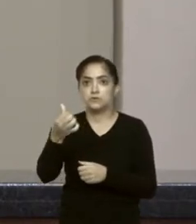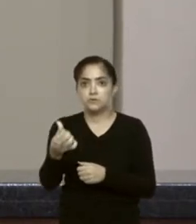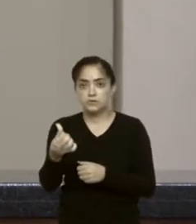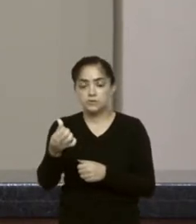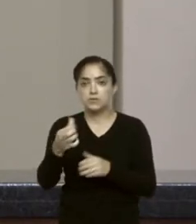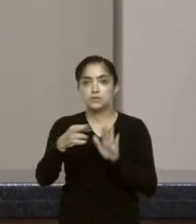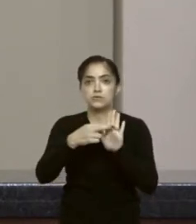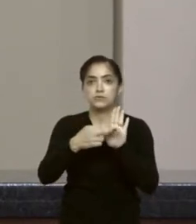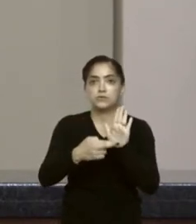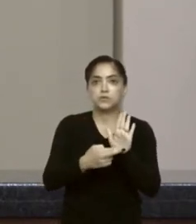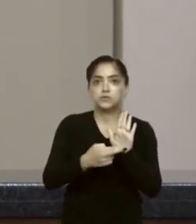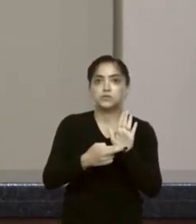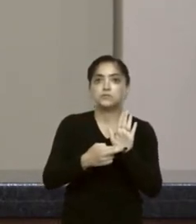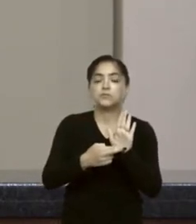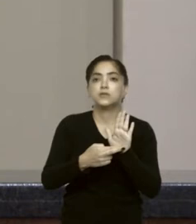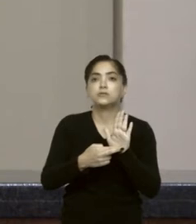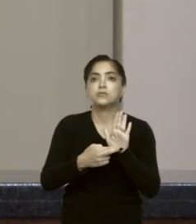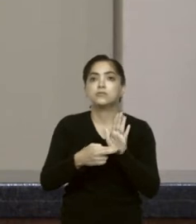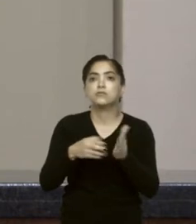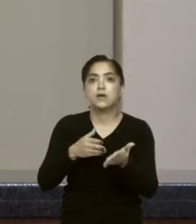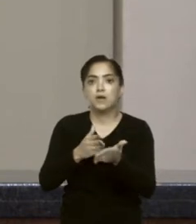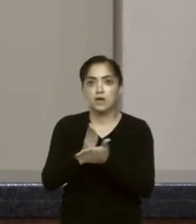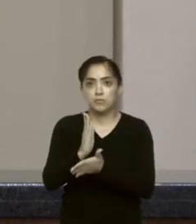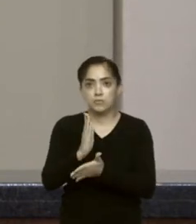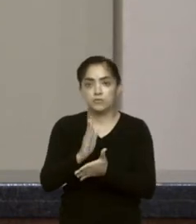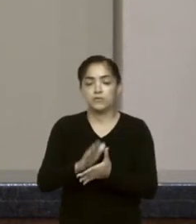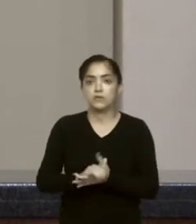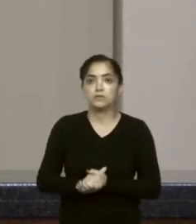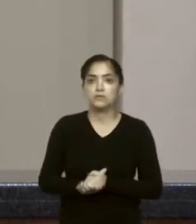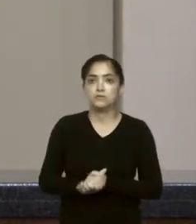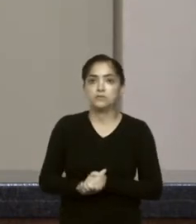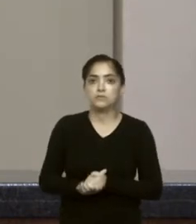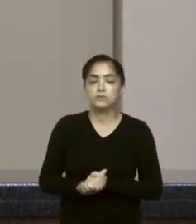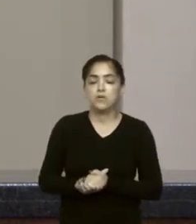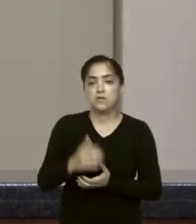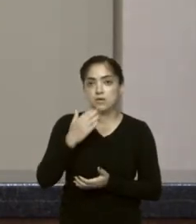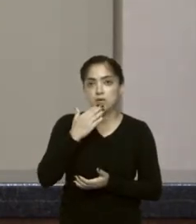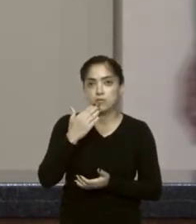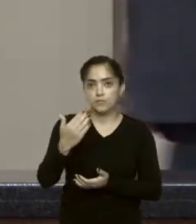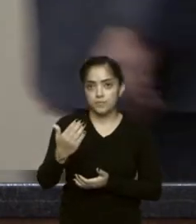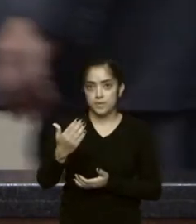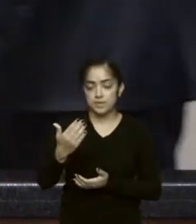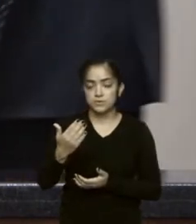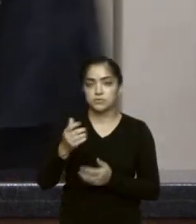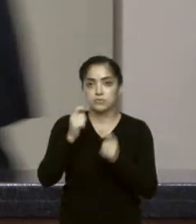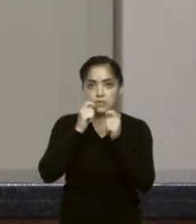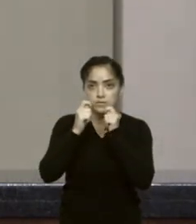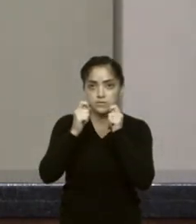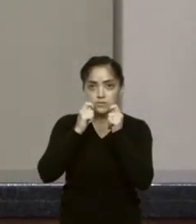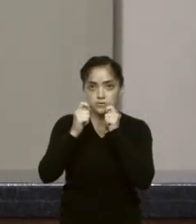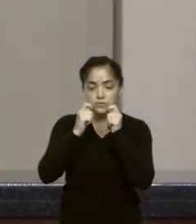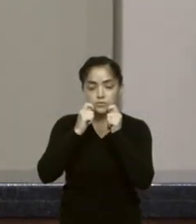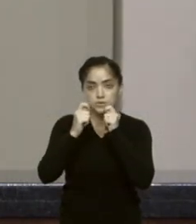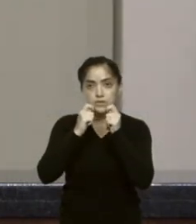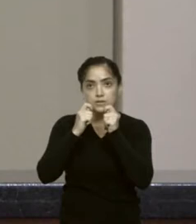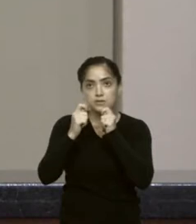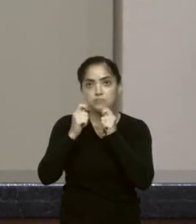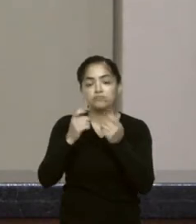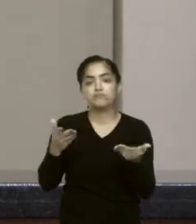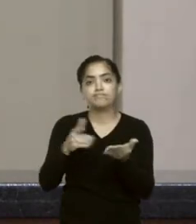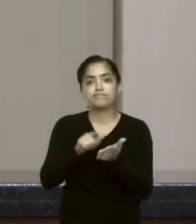Regimento Interno, dou a ata por aprovada. Solicito à assessoria que proceda